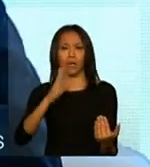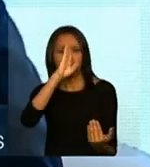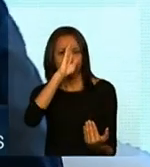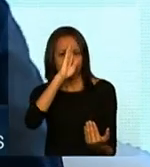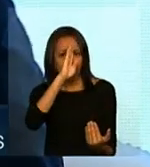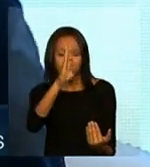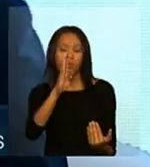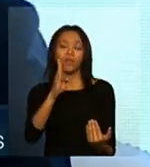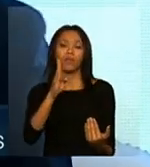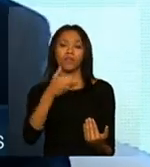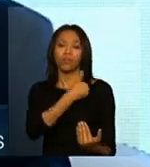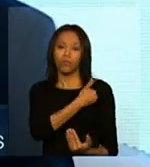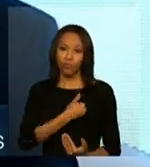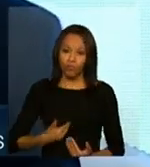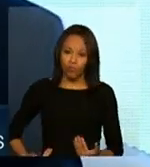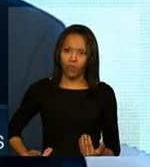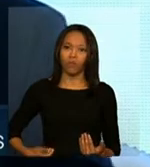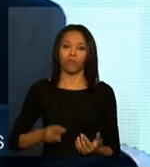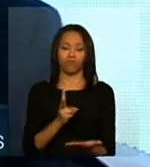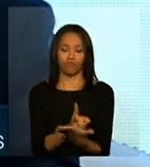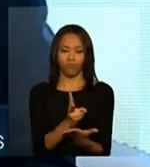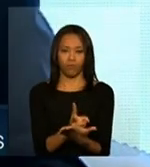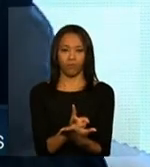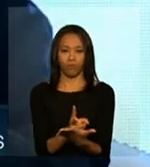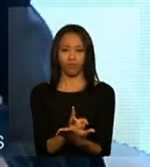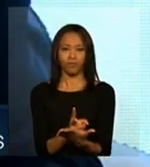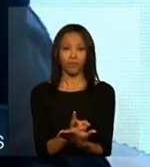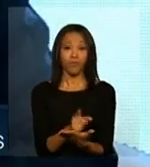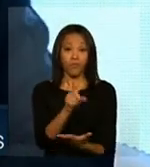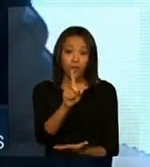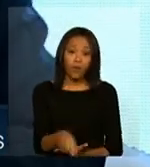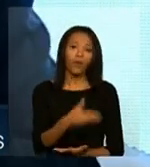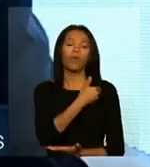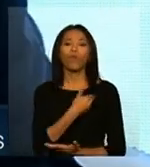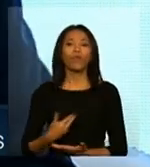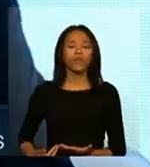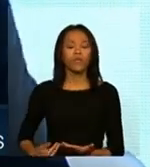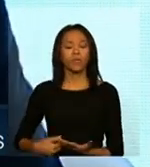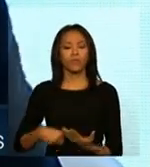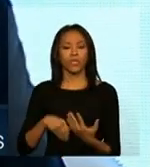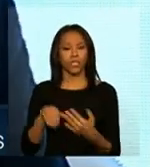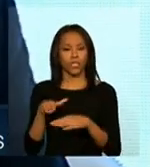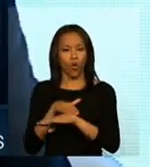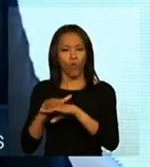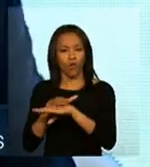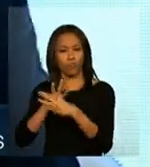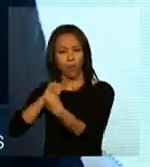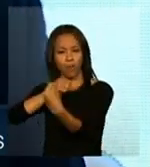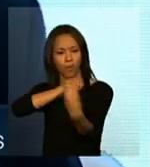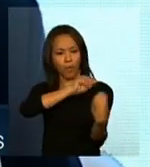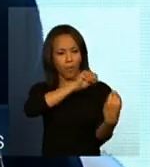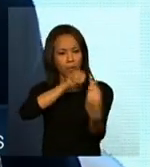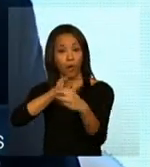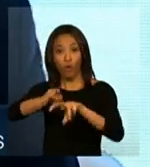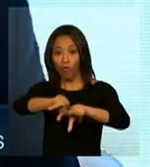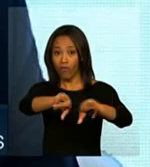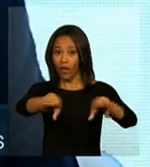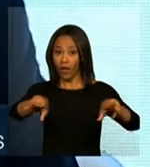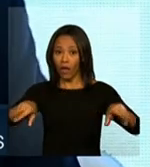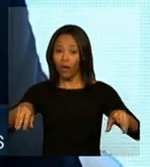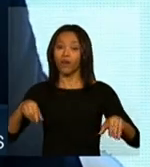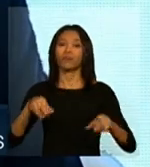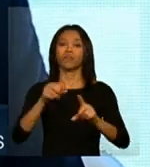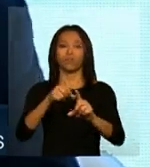prioridade, né, de um governo que é um governo que dialoga com o conjunto da sociedade, mas tem priorizado